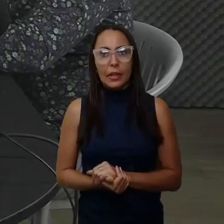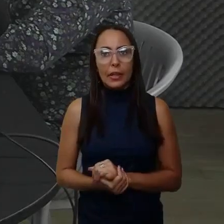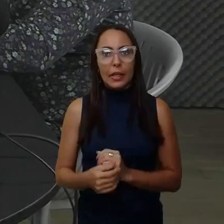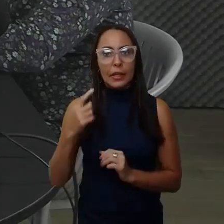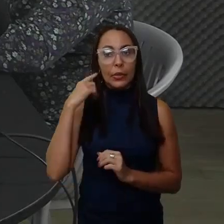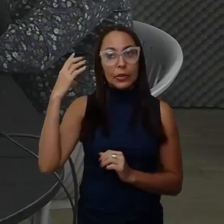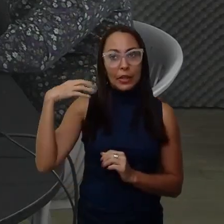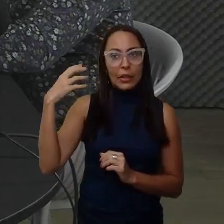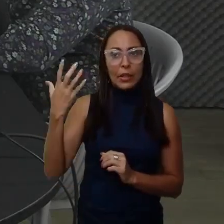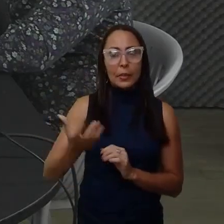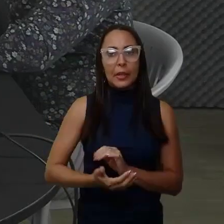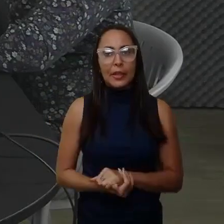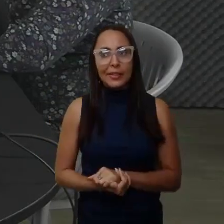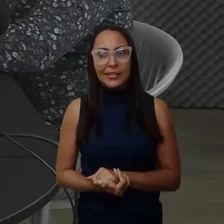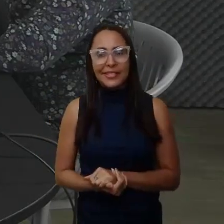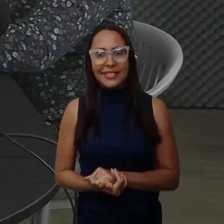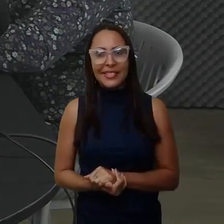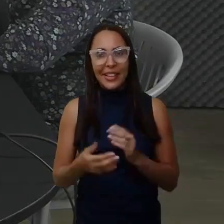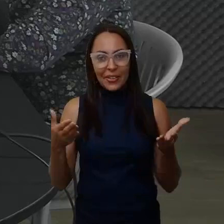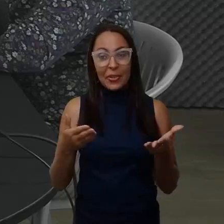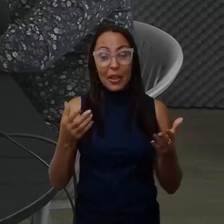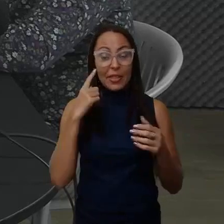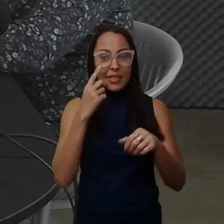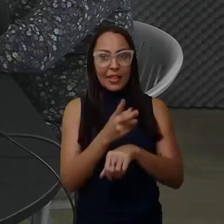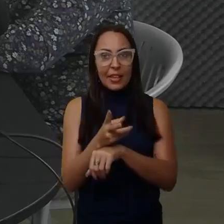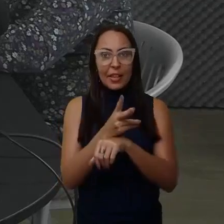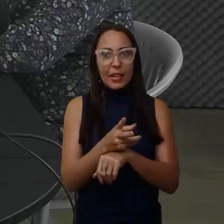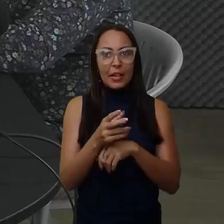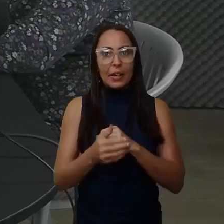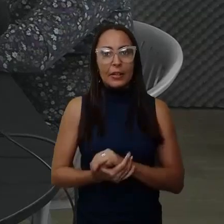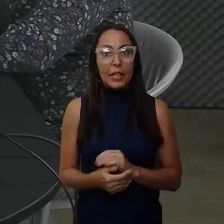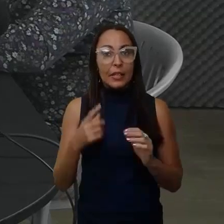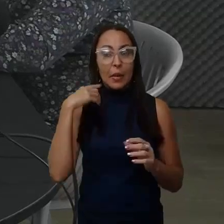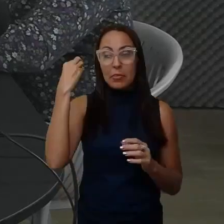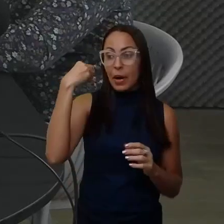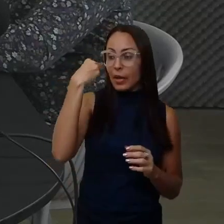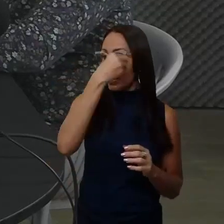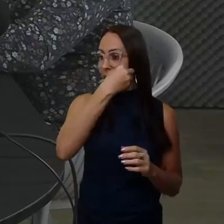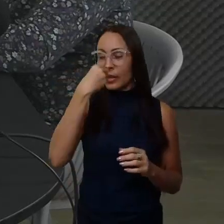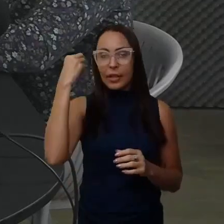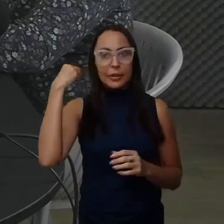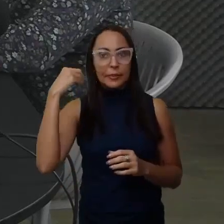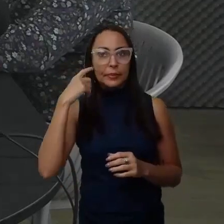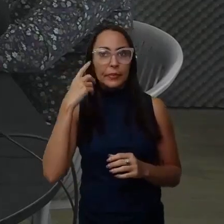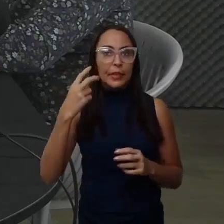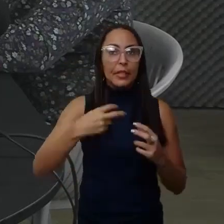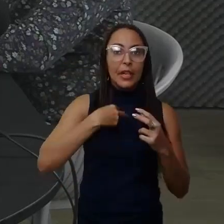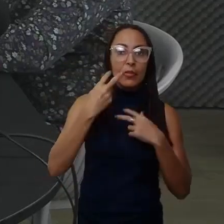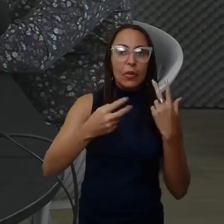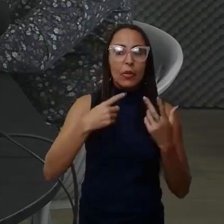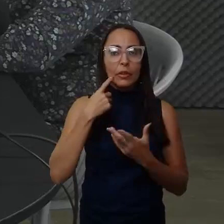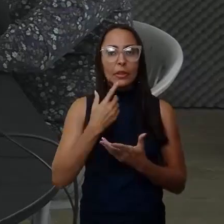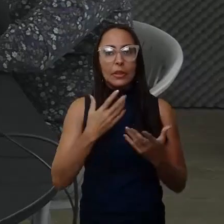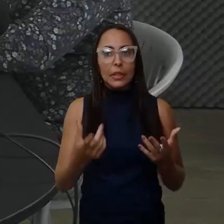danada da câmera. E essa, aí você tem que estar linda, maquiada. Além da voz, você ainda tem que ainda